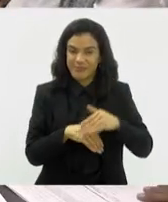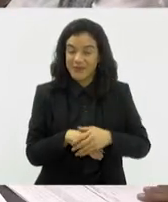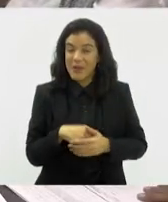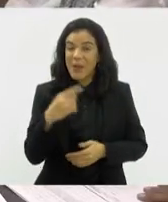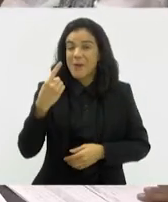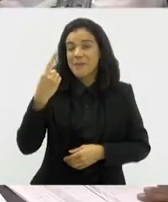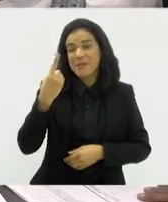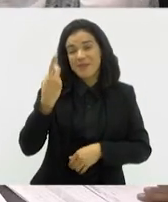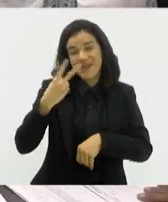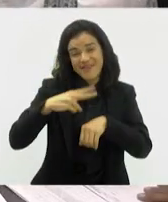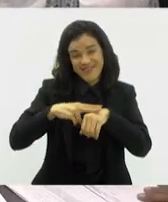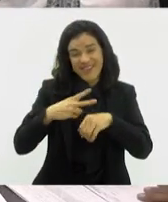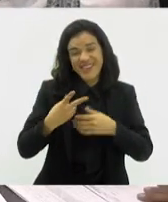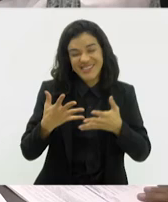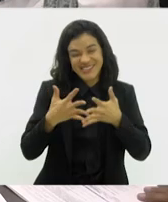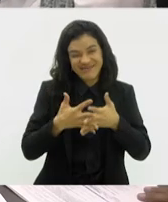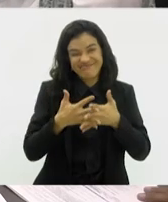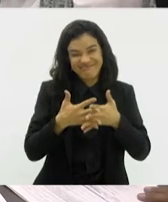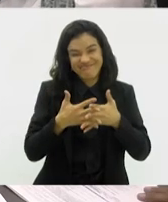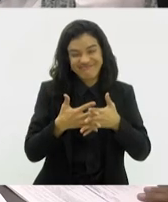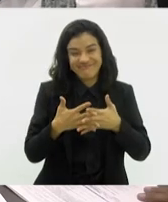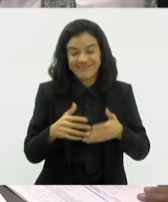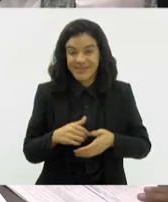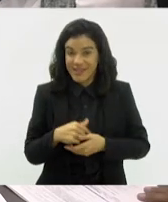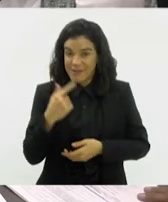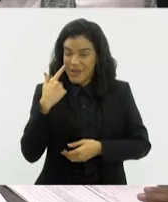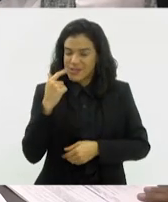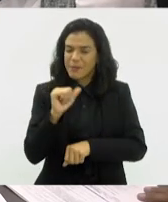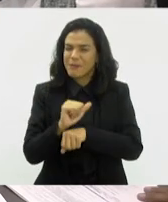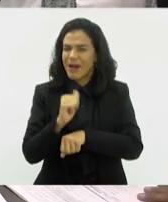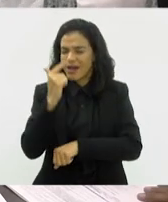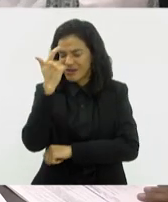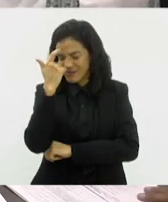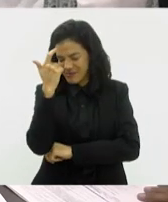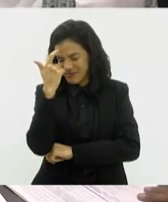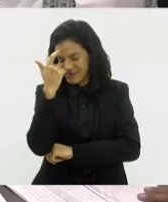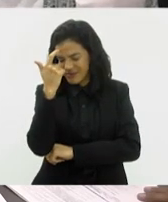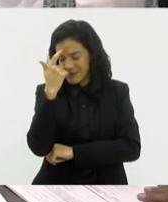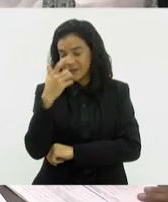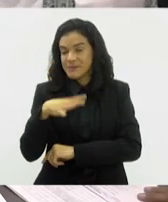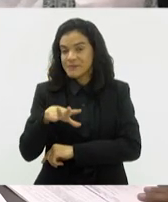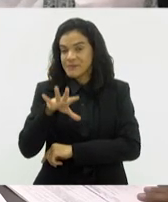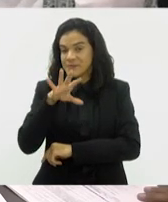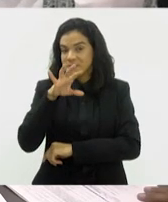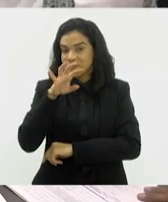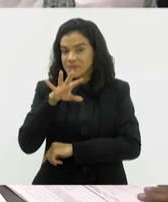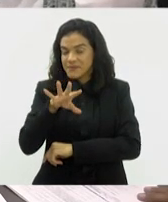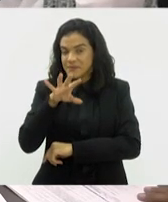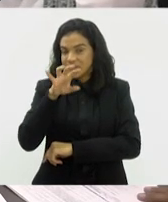mandato, fazer muito dessa confusão nefasta. Não, mas você vê que eu sempre paro, assim, respiro.